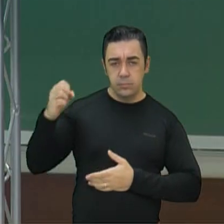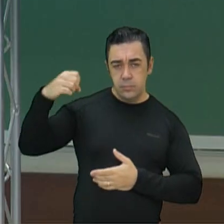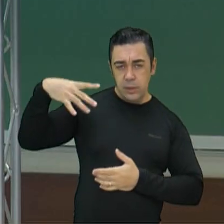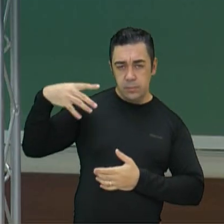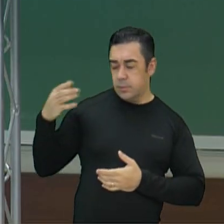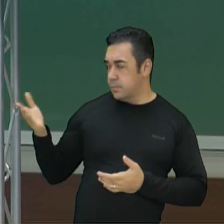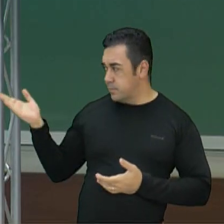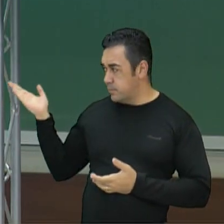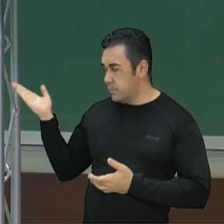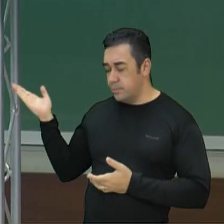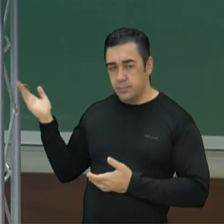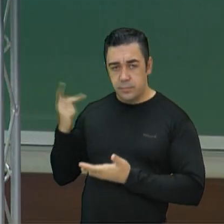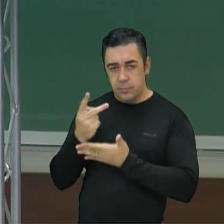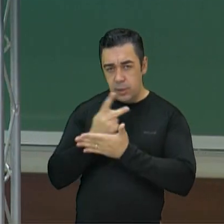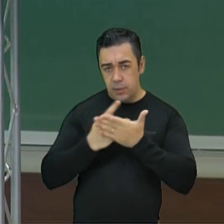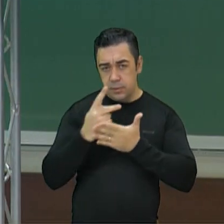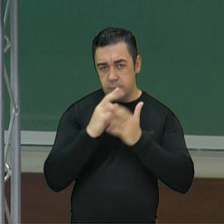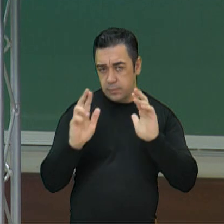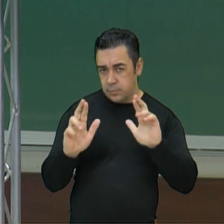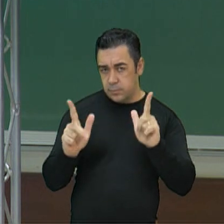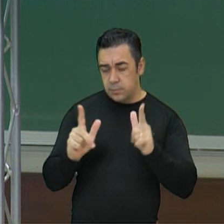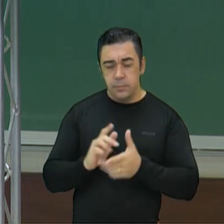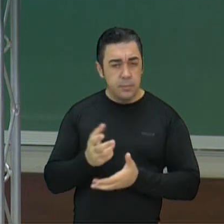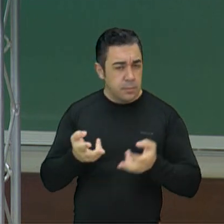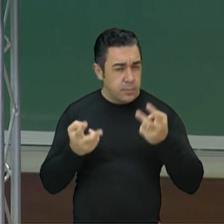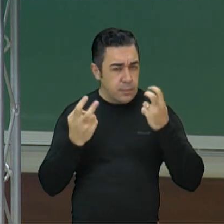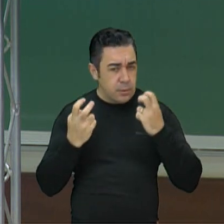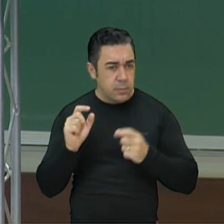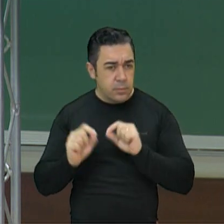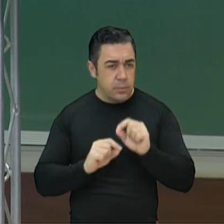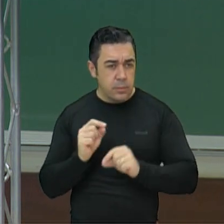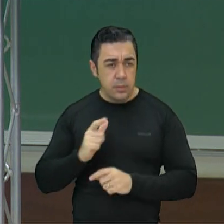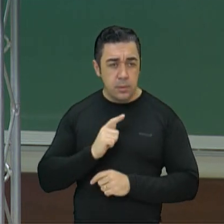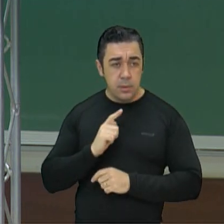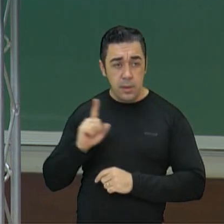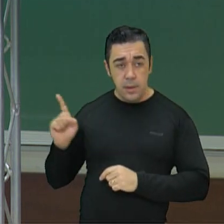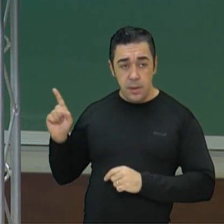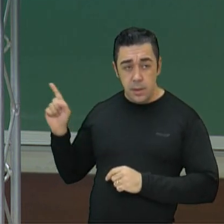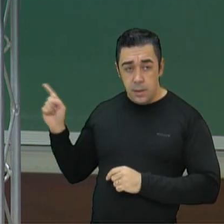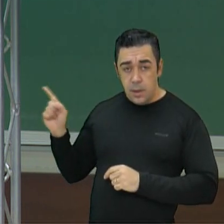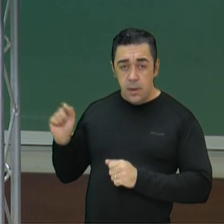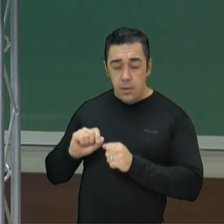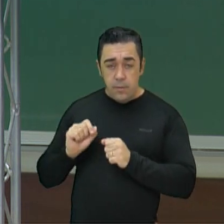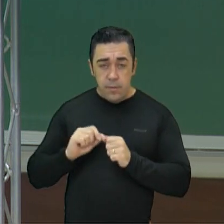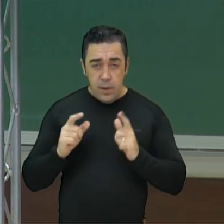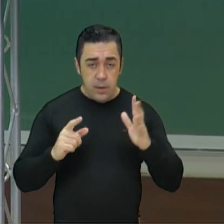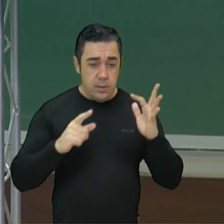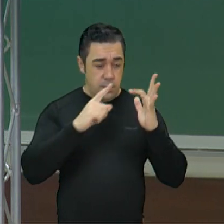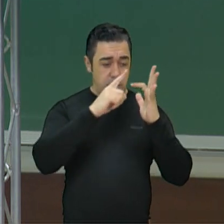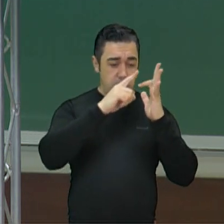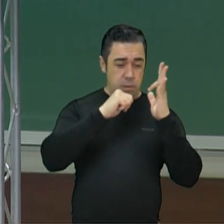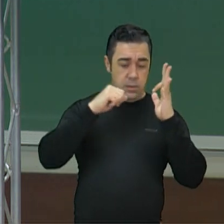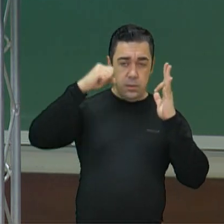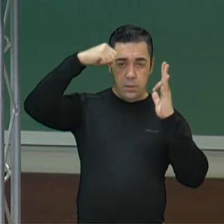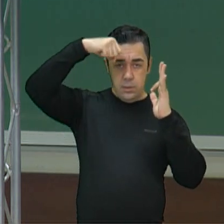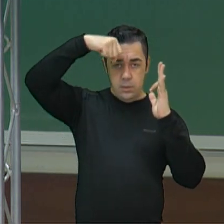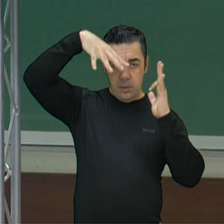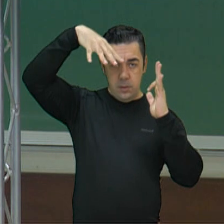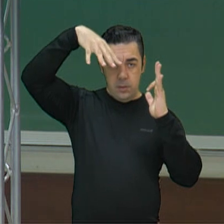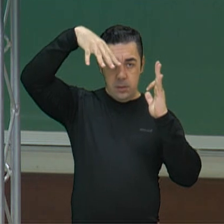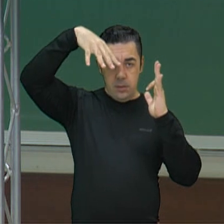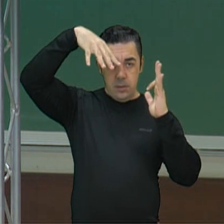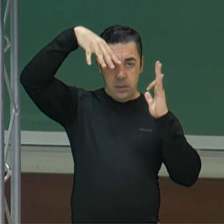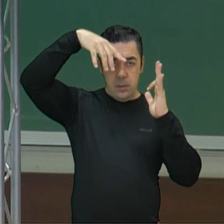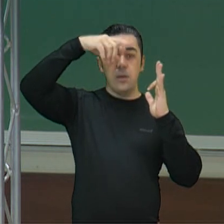lâmpada. Então veja que aqui, a partir do momento que a chave foi fechada, a corrente elétrica está